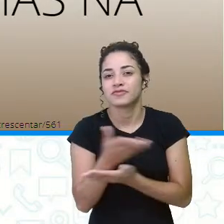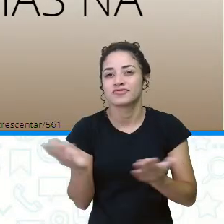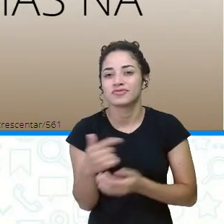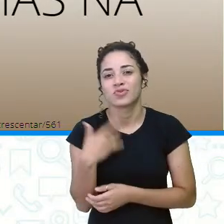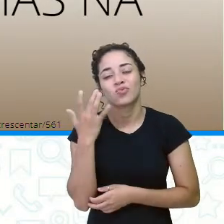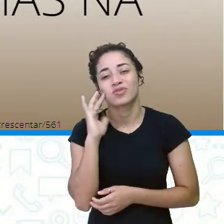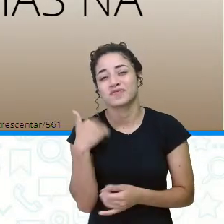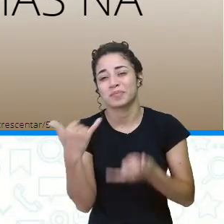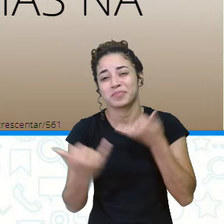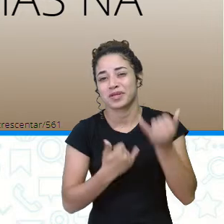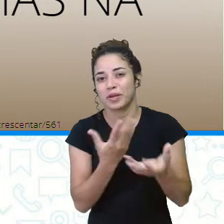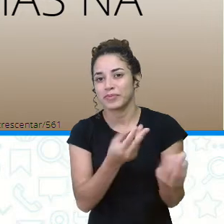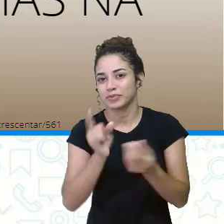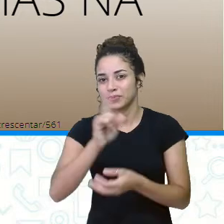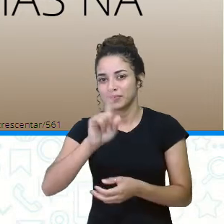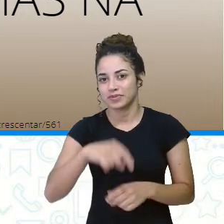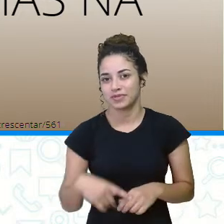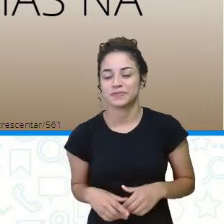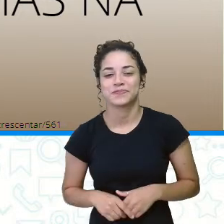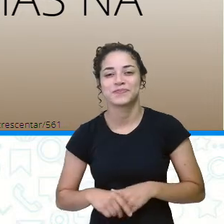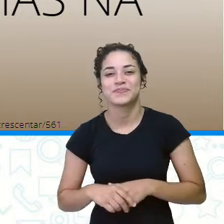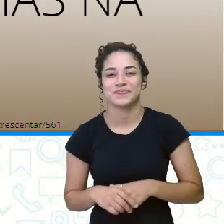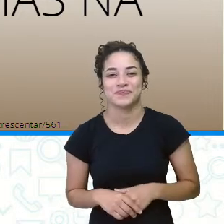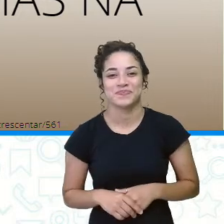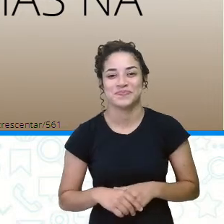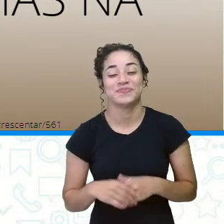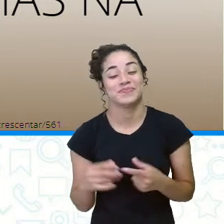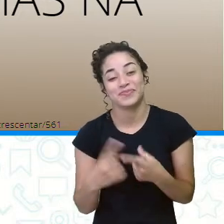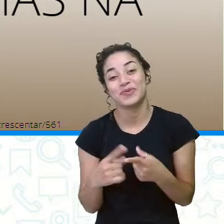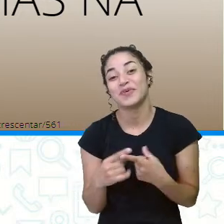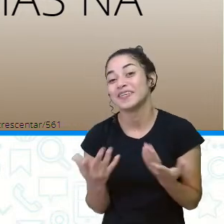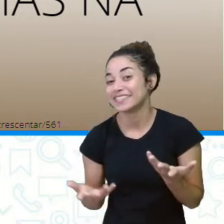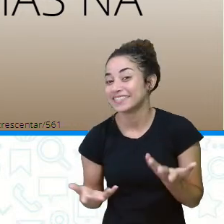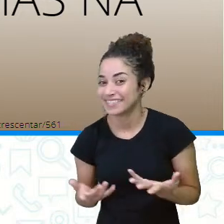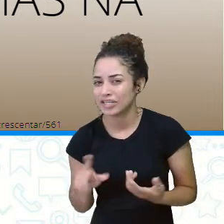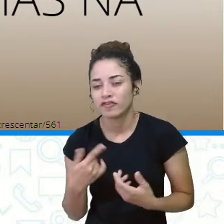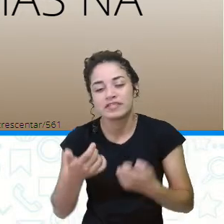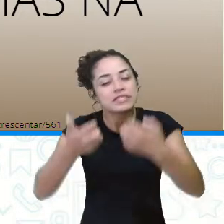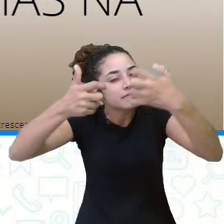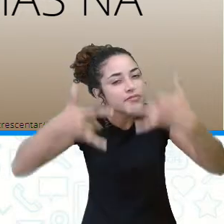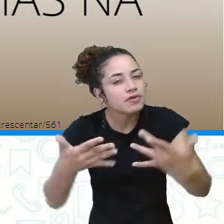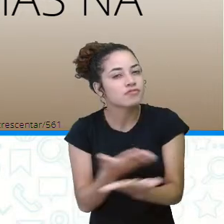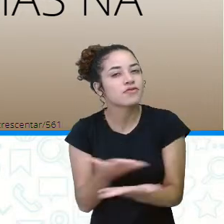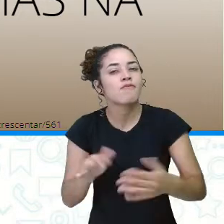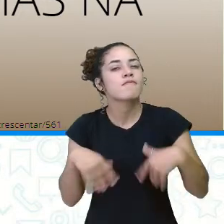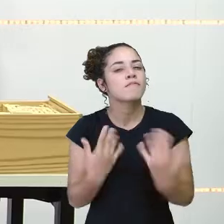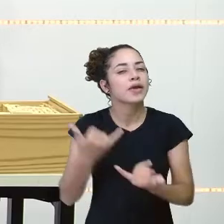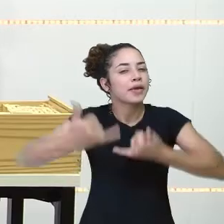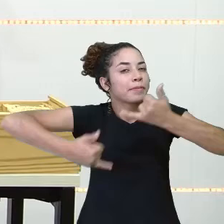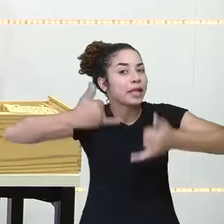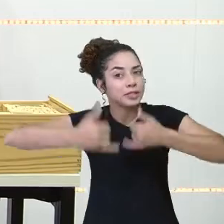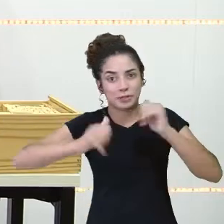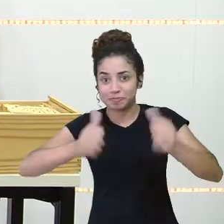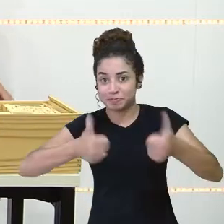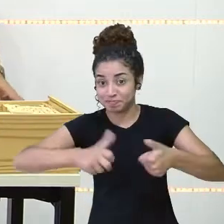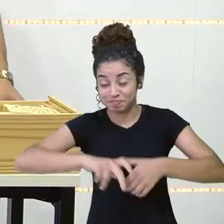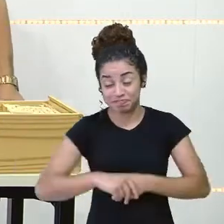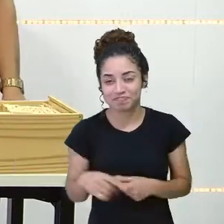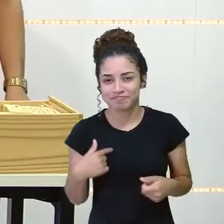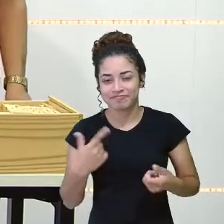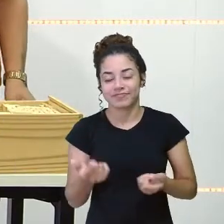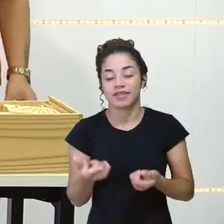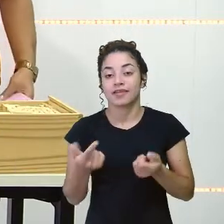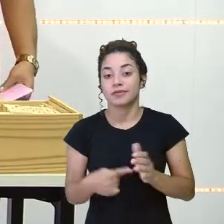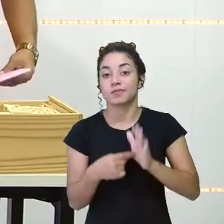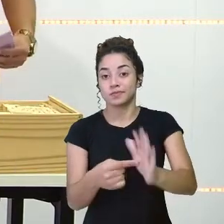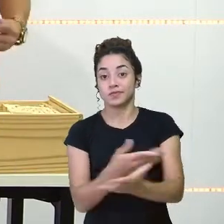nem vai brincar muito, professora Mauriceia. Por quê? Eu vou explicar aqui qual é a brincadeira, tá? Eu trouxe